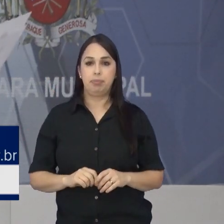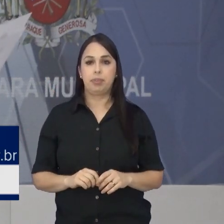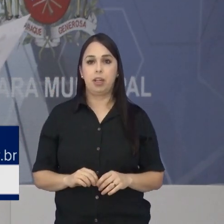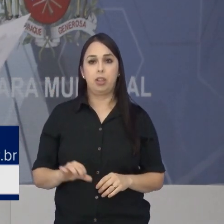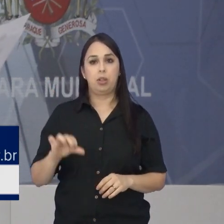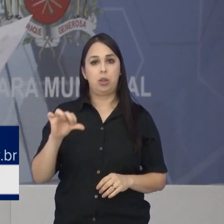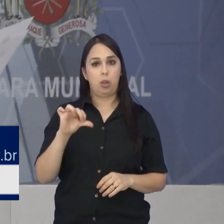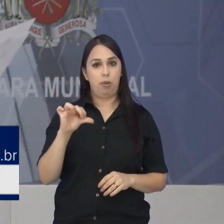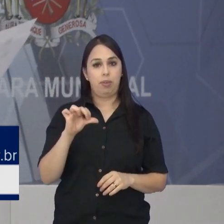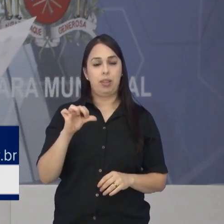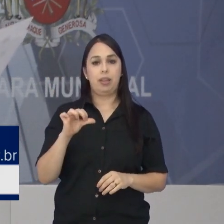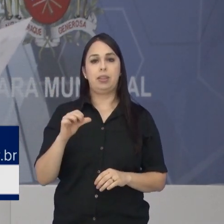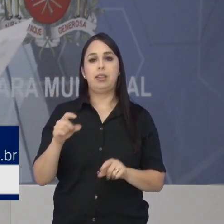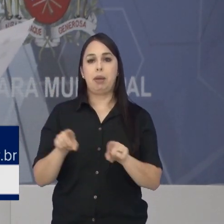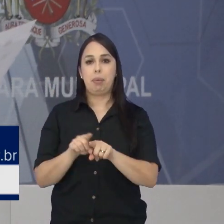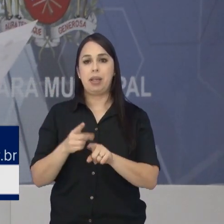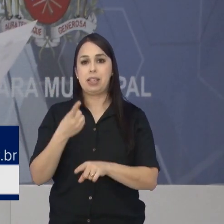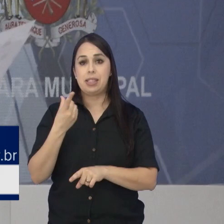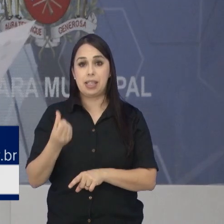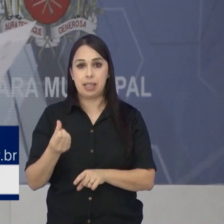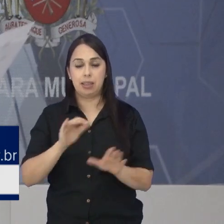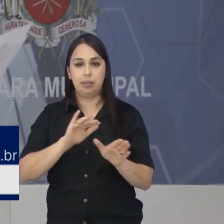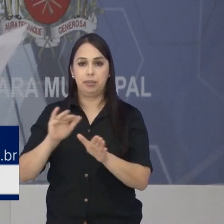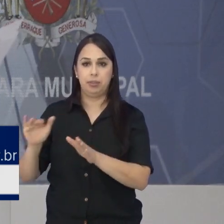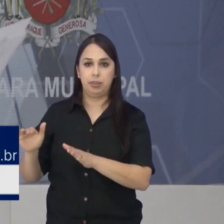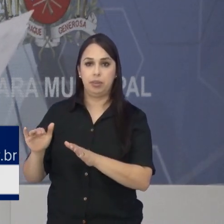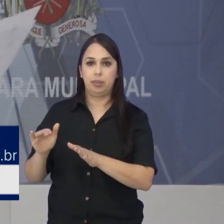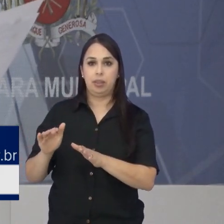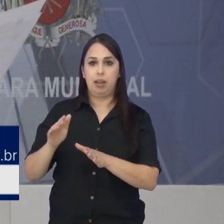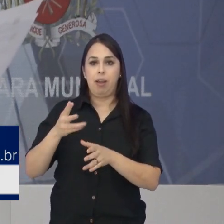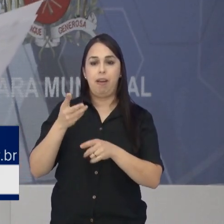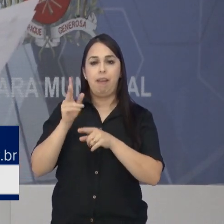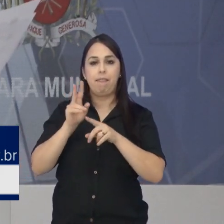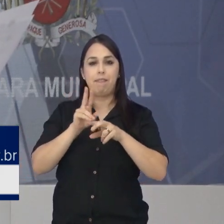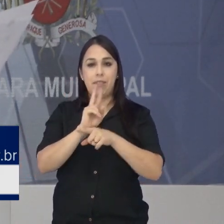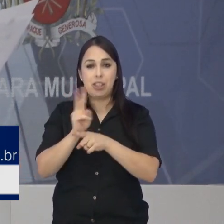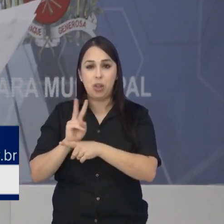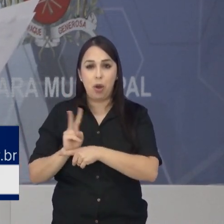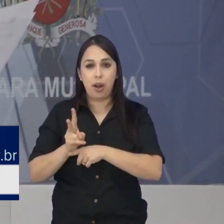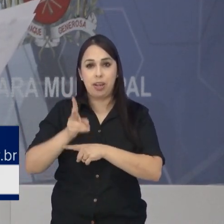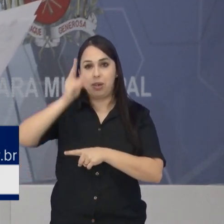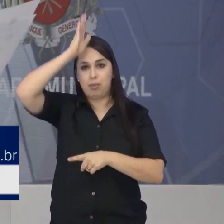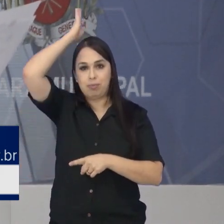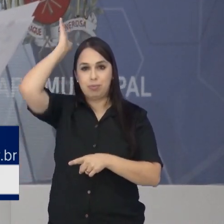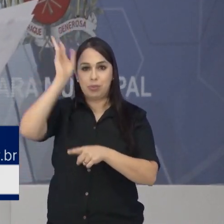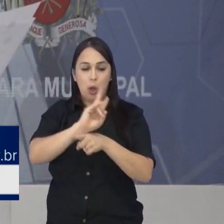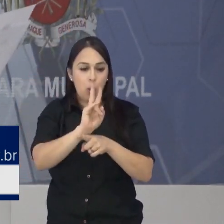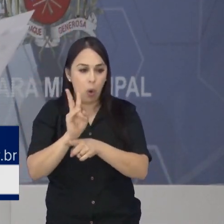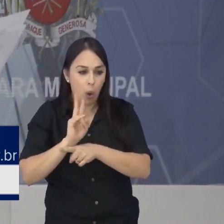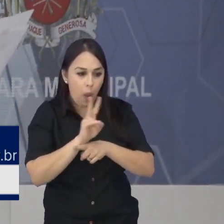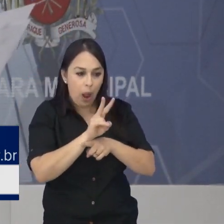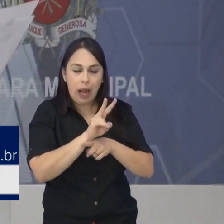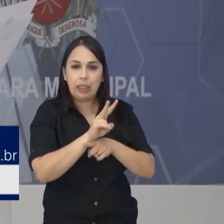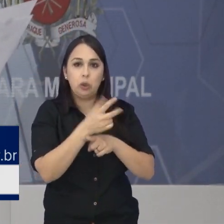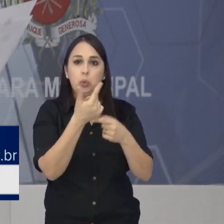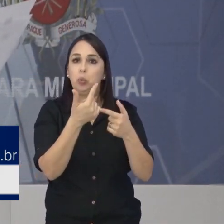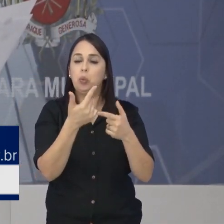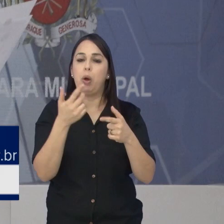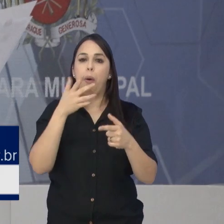9, item 16, auto de vistoria de Corpo de Bombeiro. Não há auto de vistoria do Corpo de